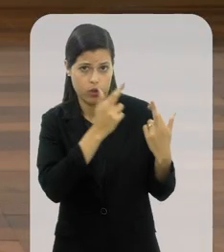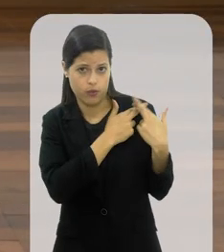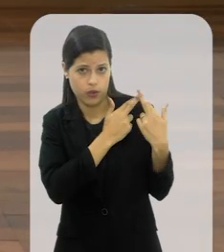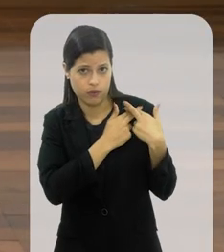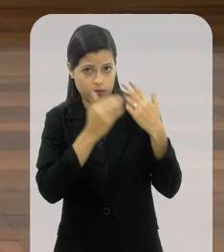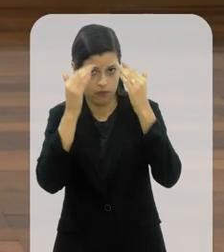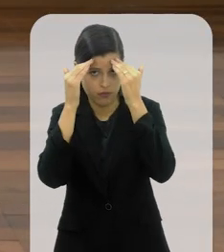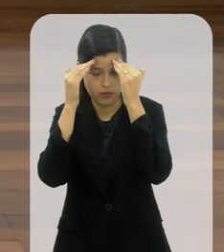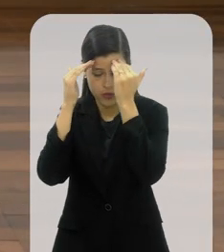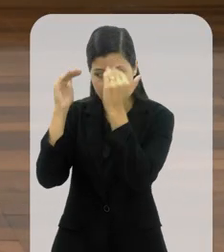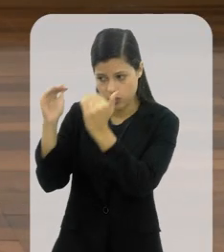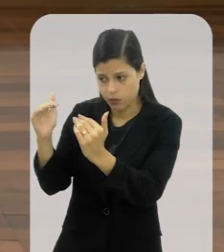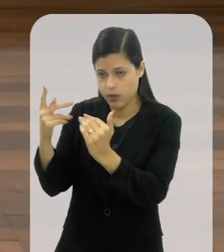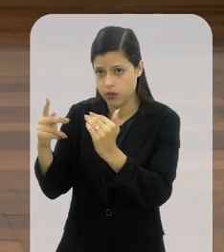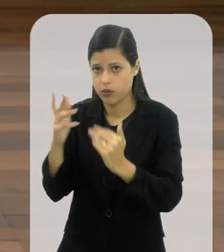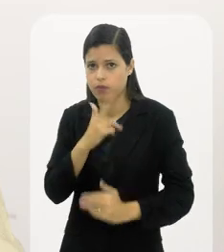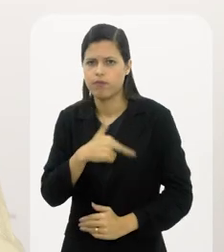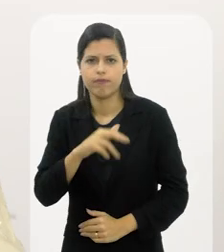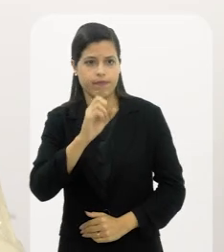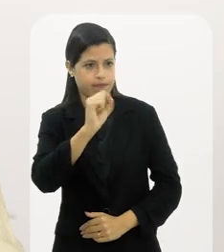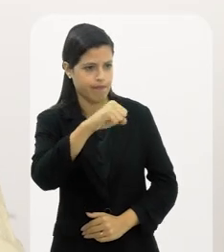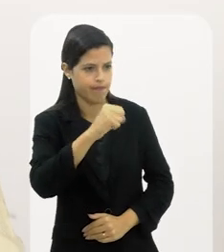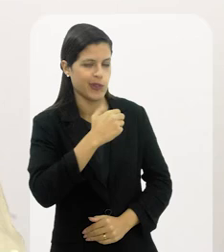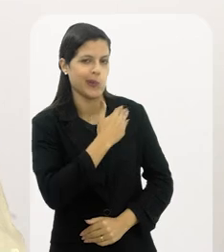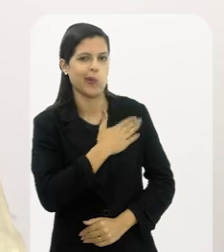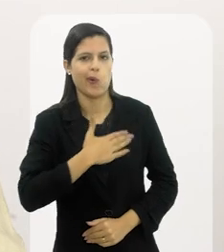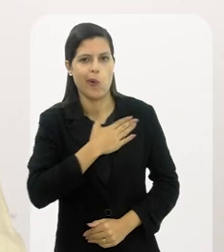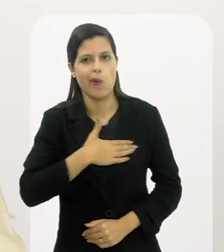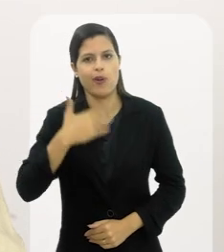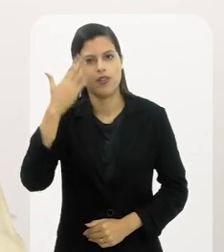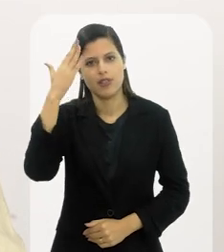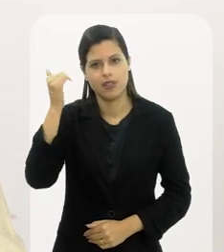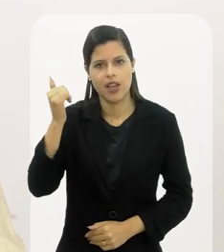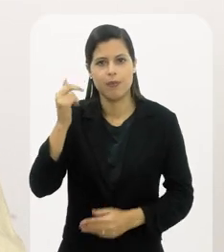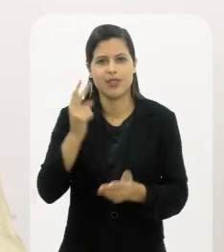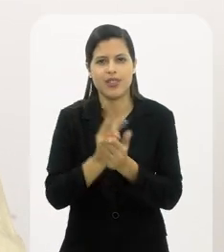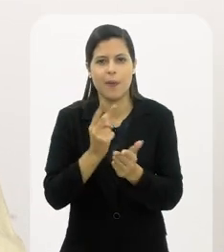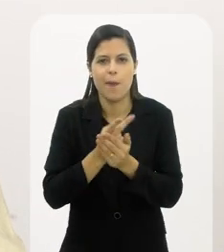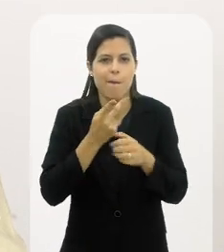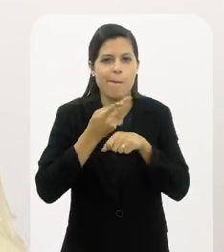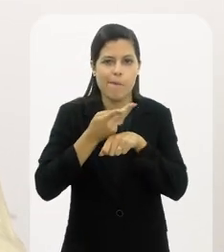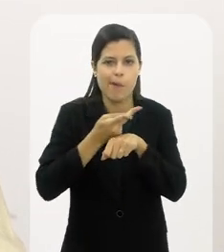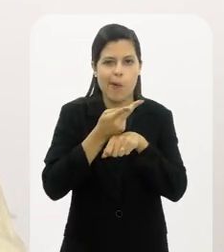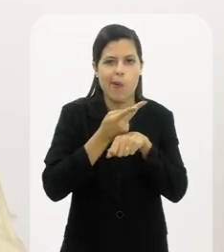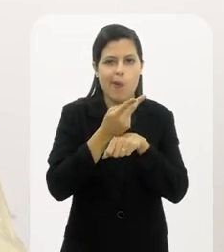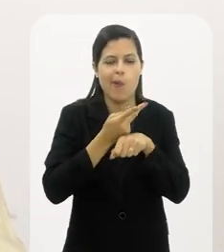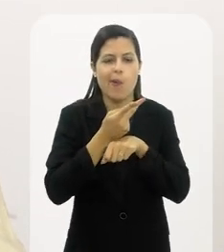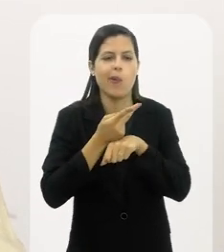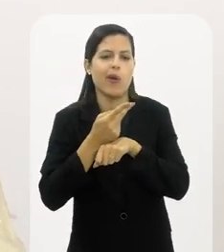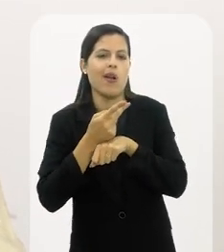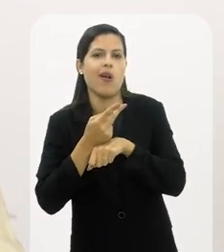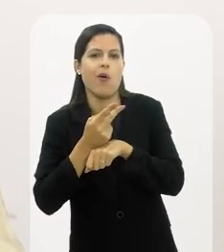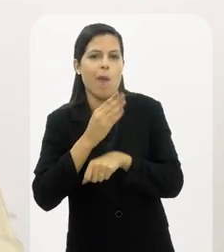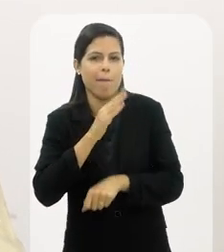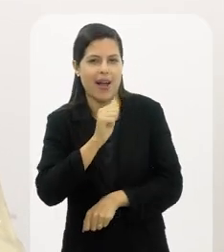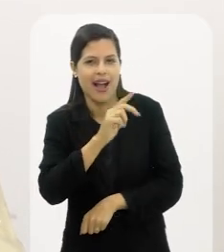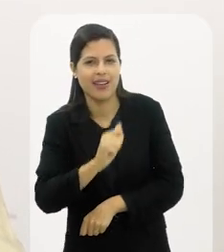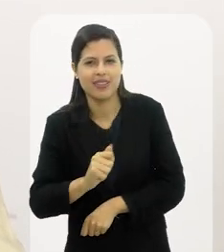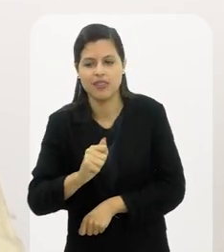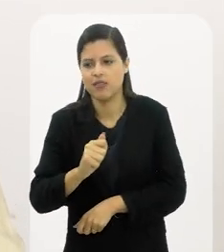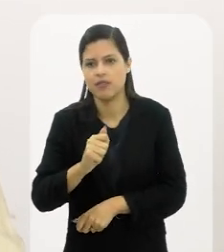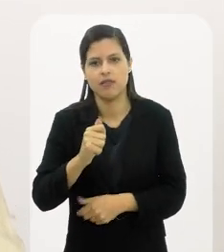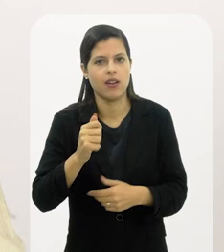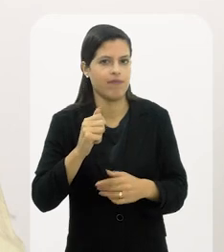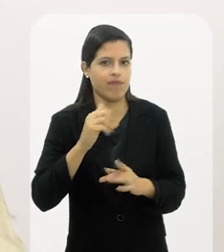religião? Sim, eles gostam, eles sabem, eles sempre procuram pelo Bala, né? Eles chamam o Bala Deva de Bala e